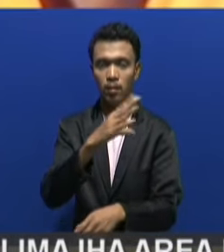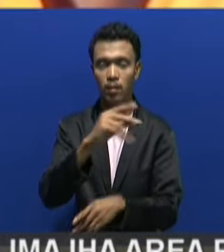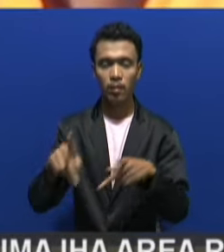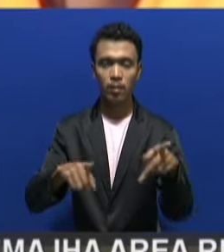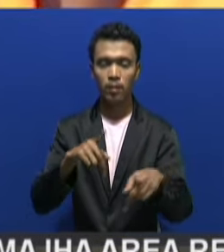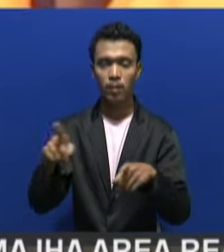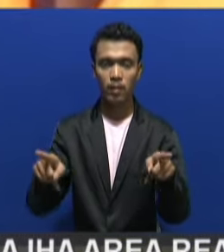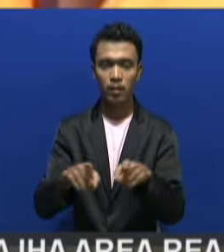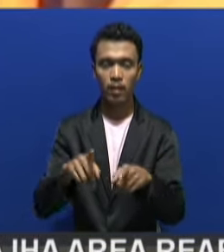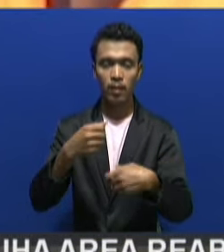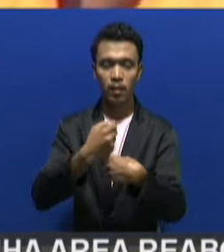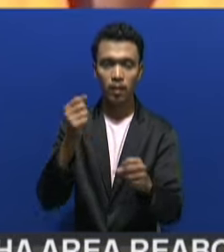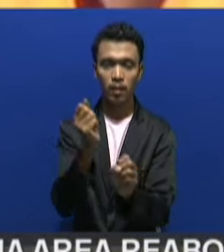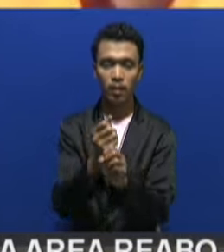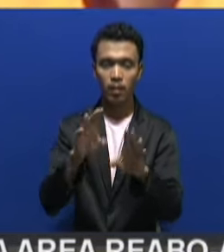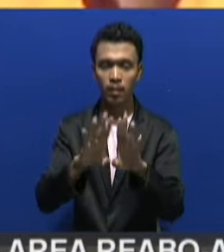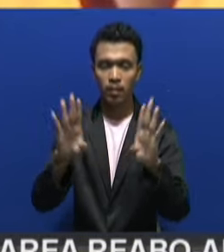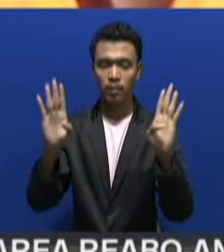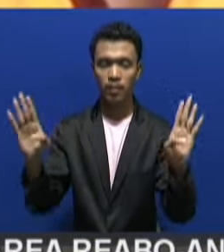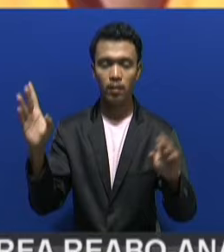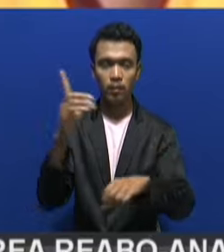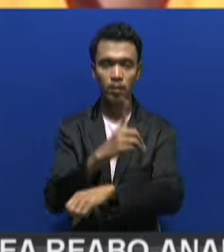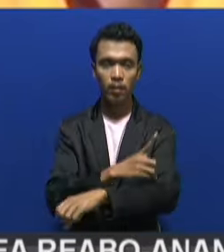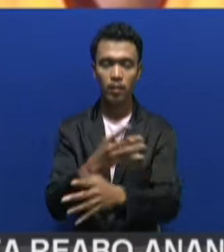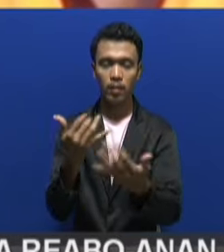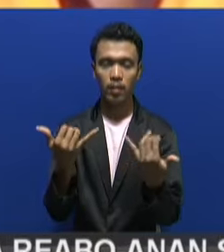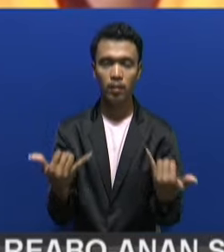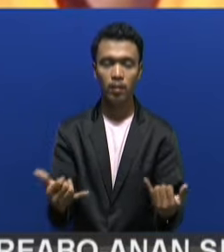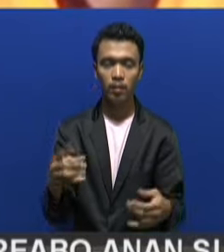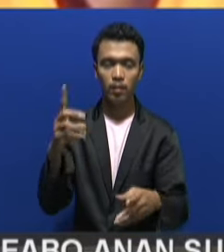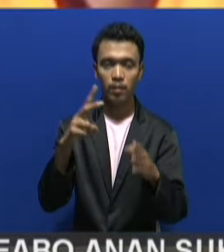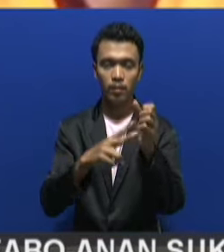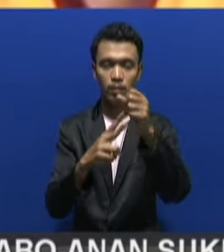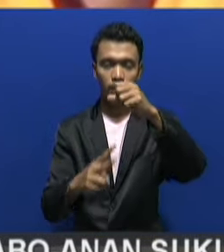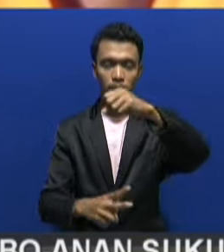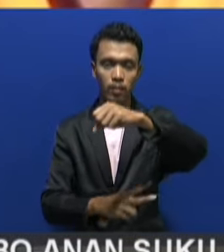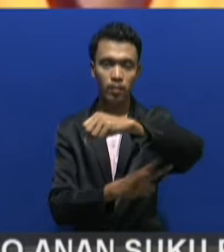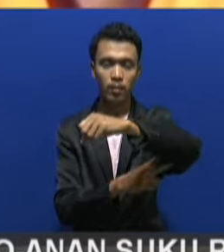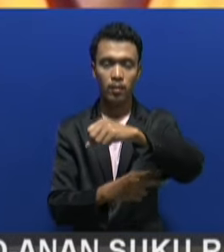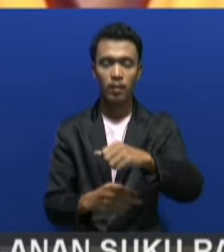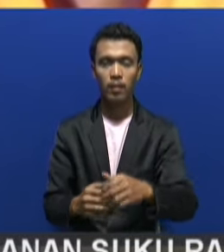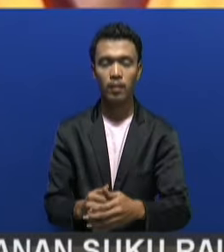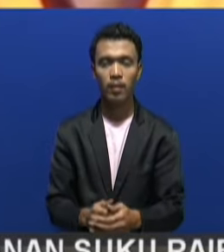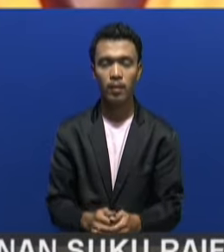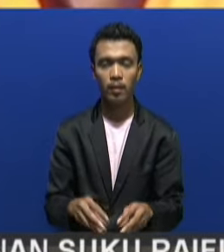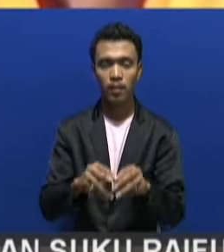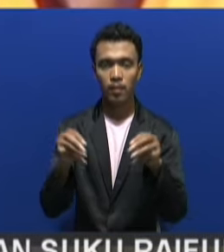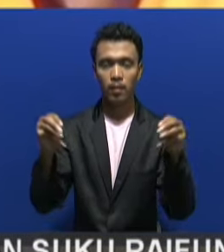ao lançamento, e ao Indoro, neve Ponte, né, se. Ao